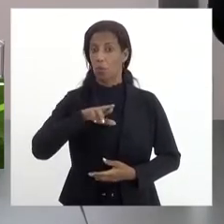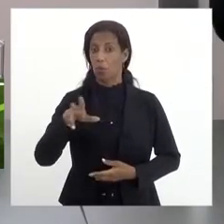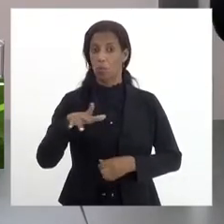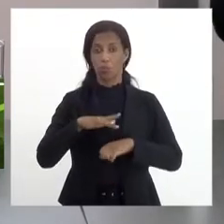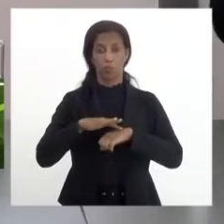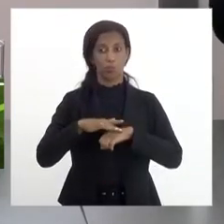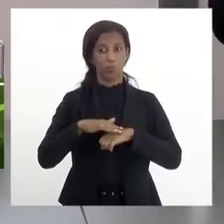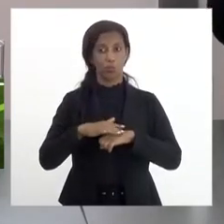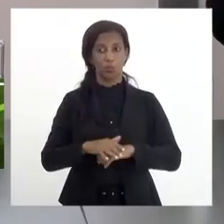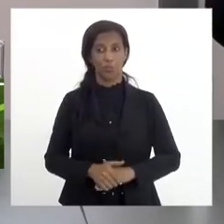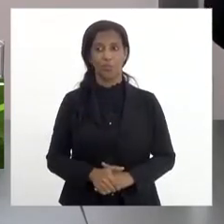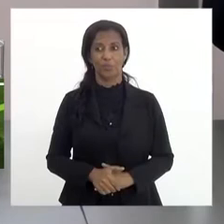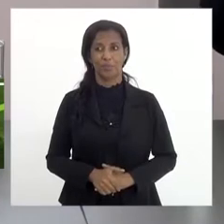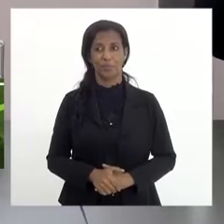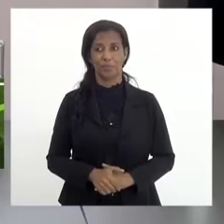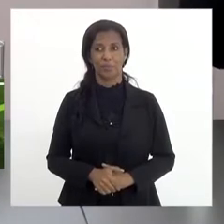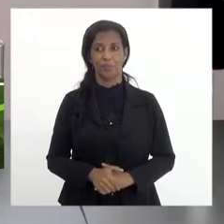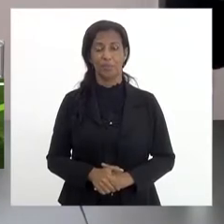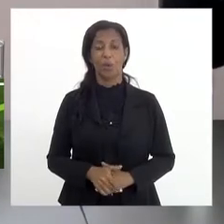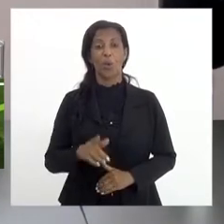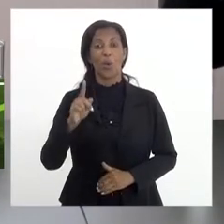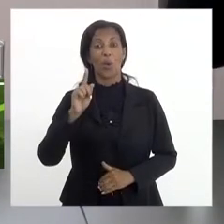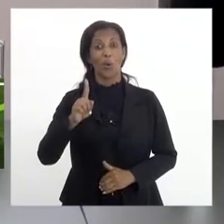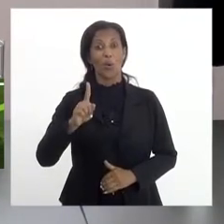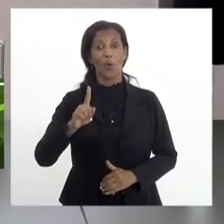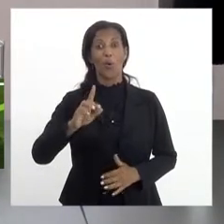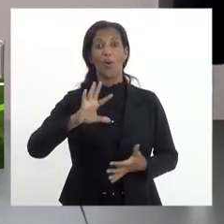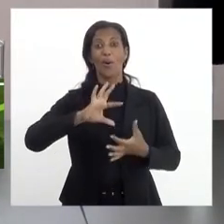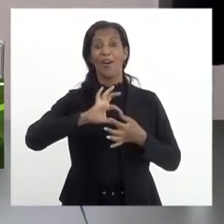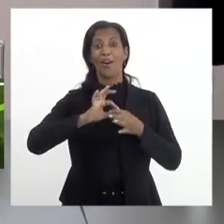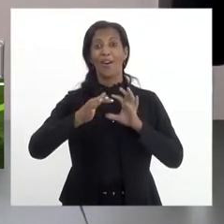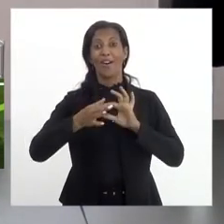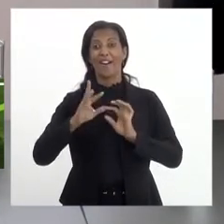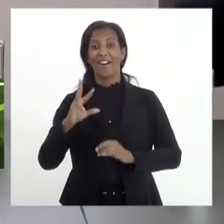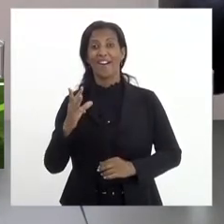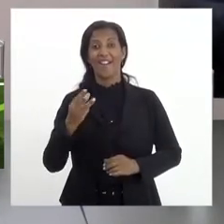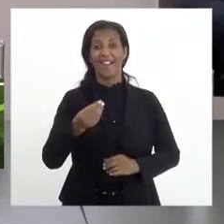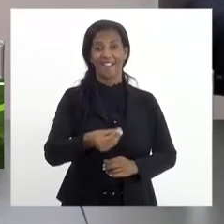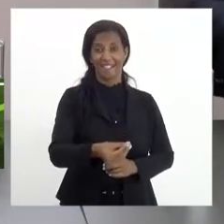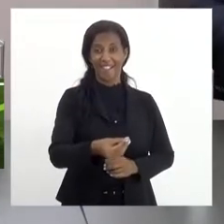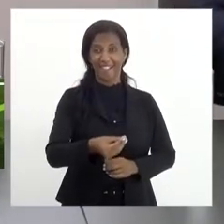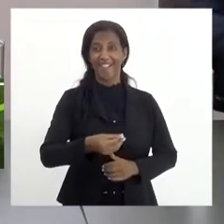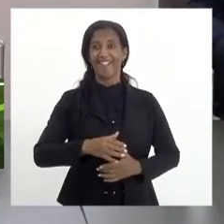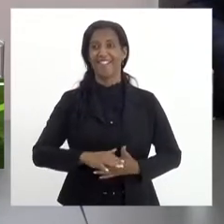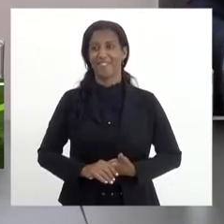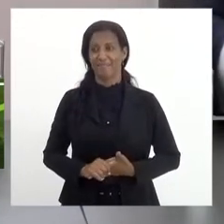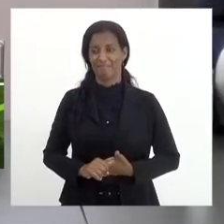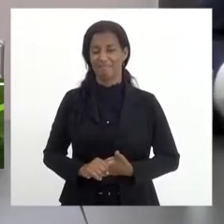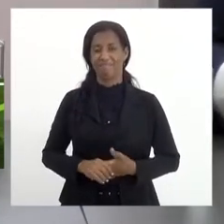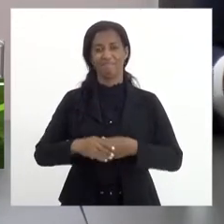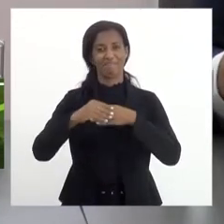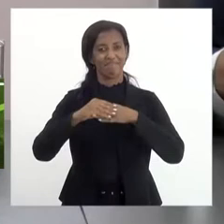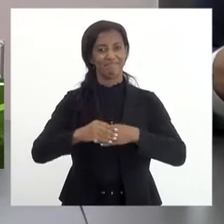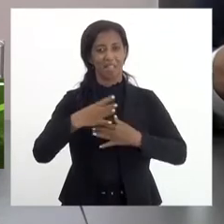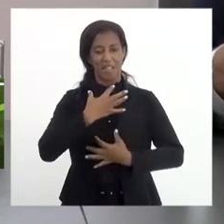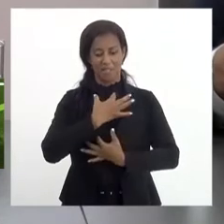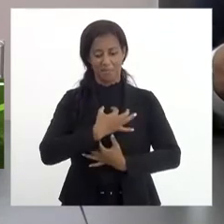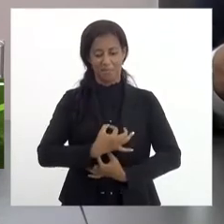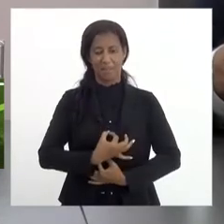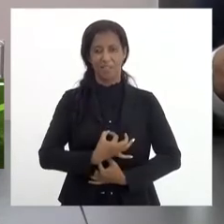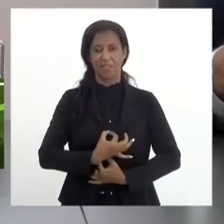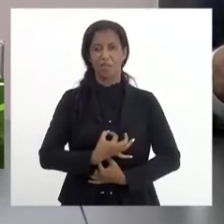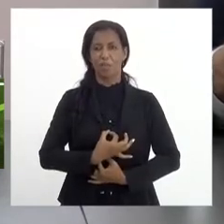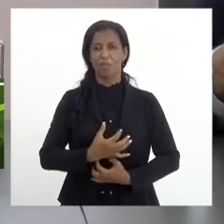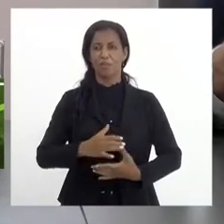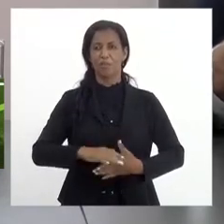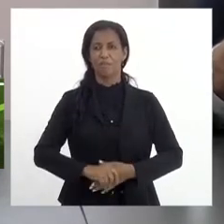é saudar aqui os atletas paralímpicos que iniciaram a Paralimpíada. Temos uma medalha brasileira. E